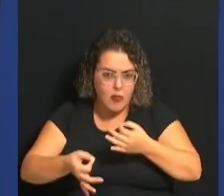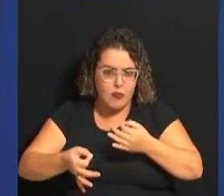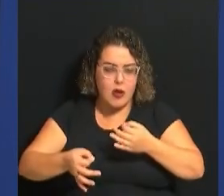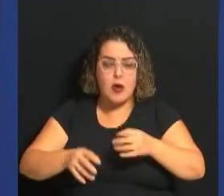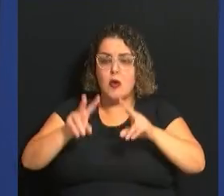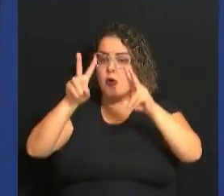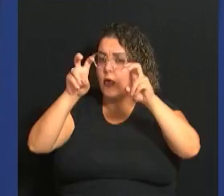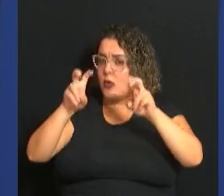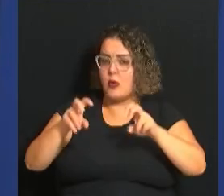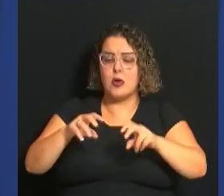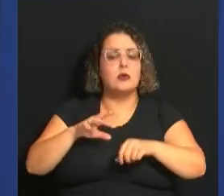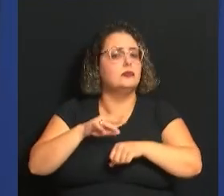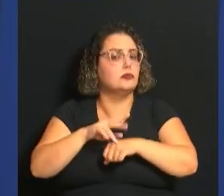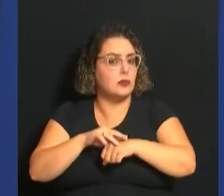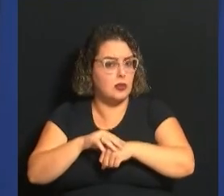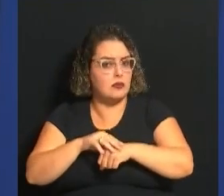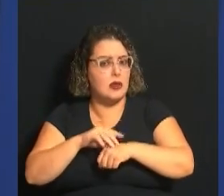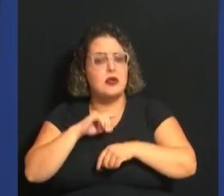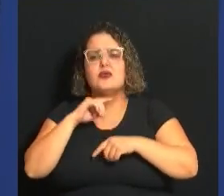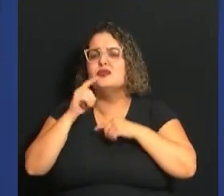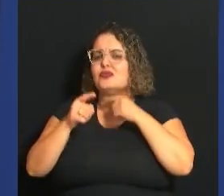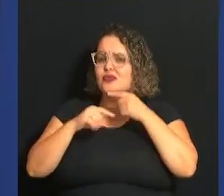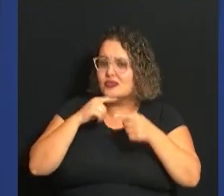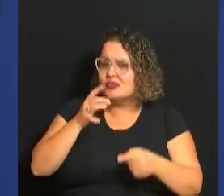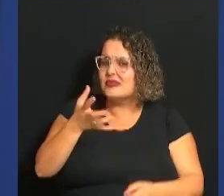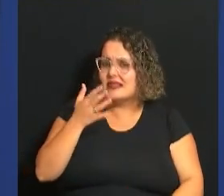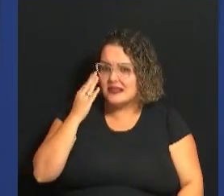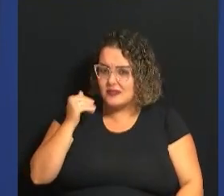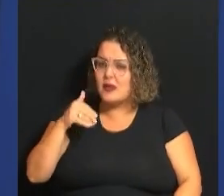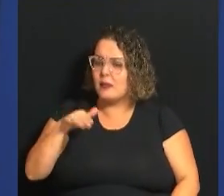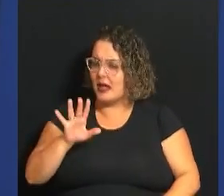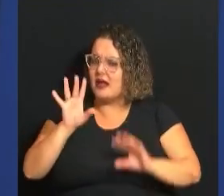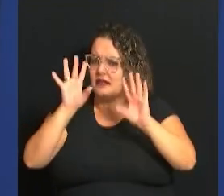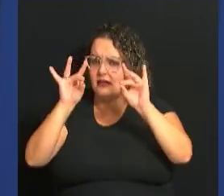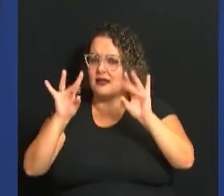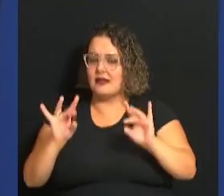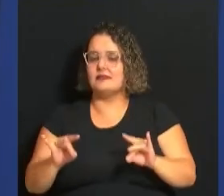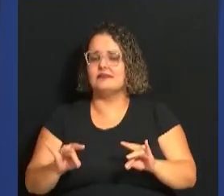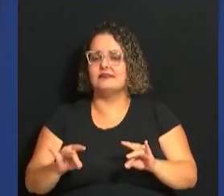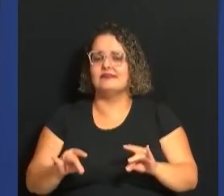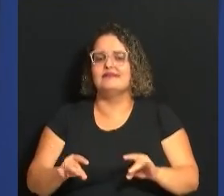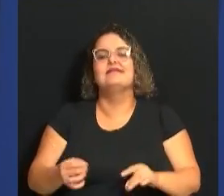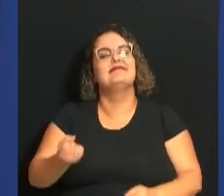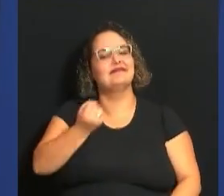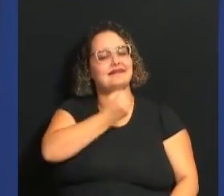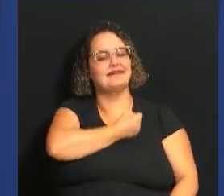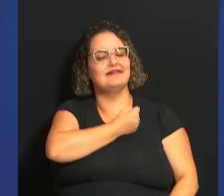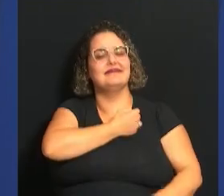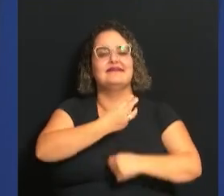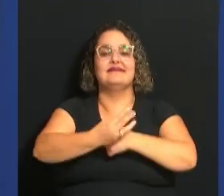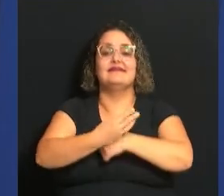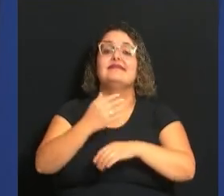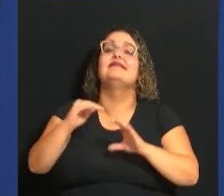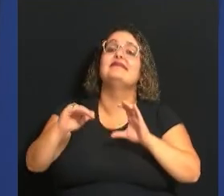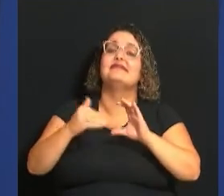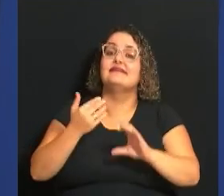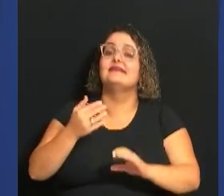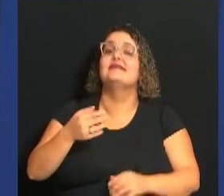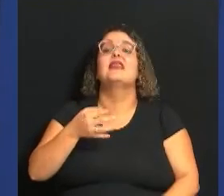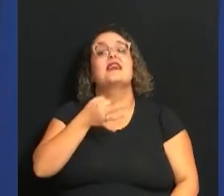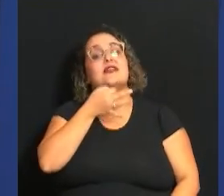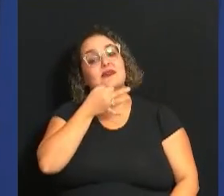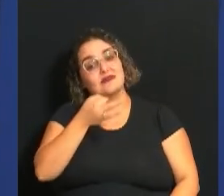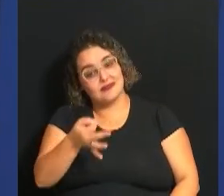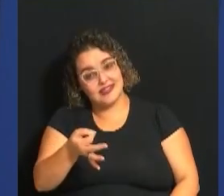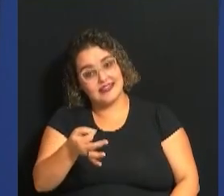alguma doença que você está com dúvida, quer saber mais detalhes? Anota o nosso número, manda para a gente a sua sugestão